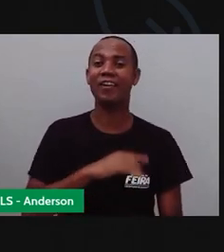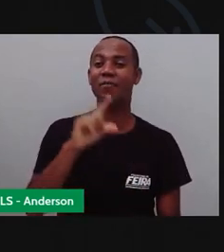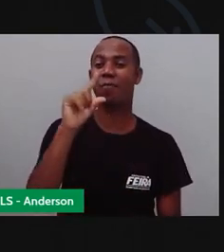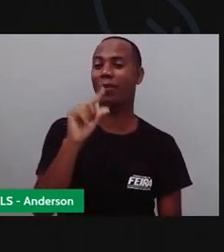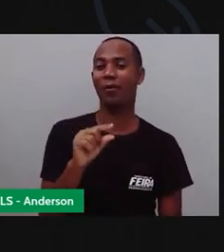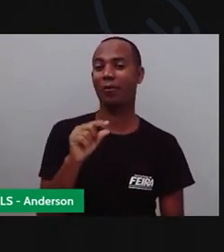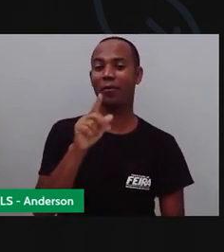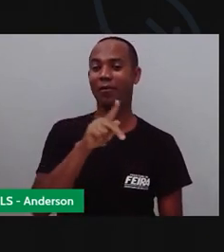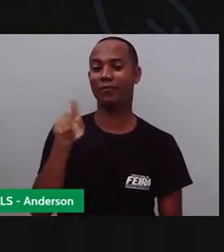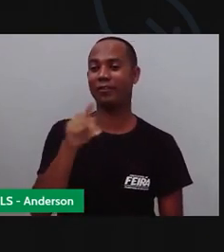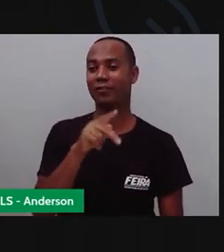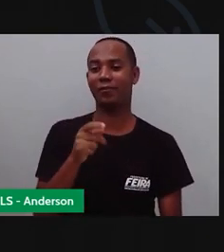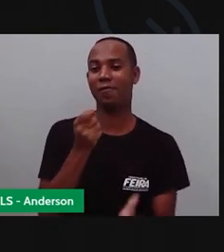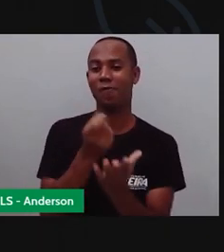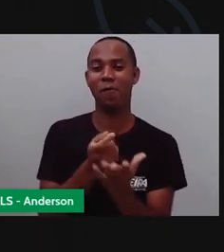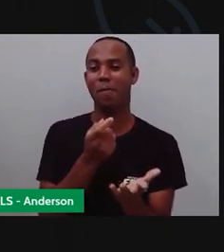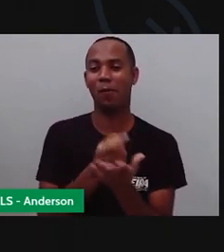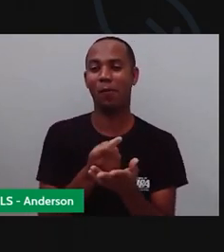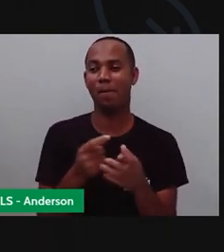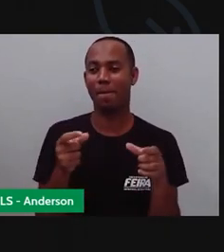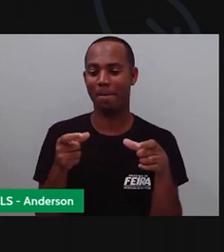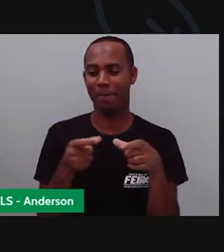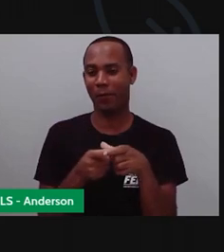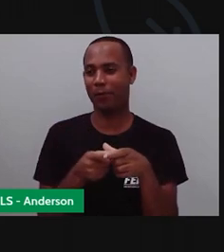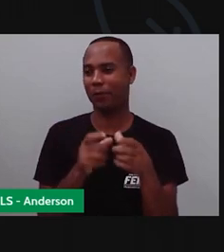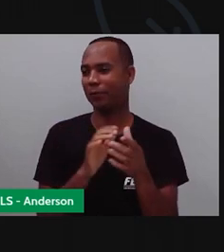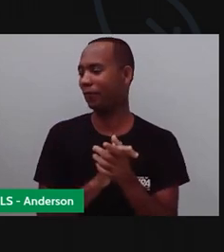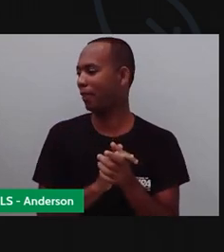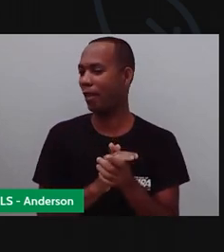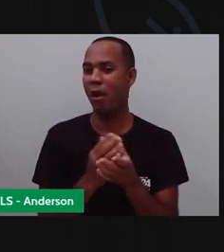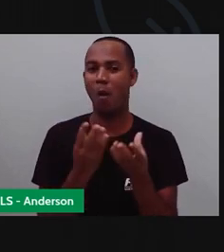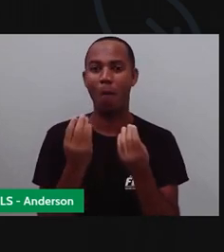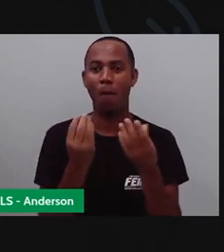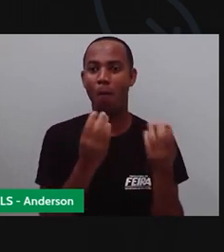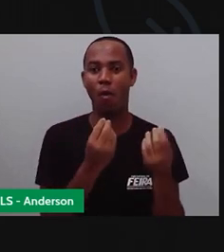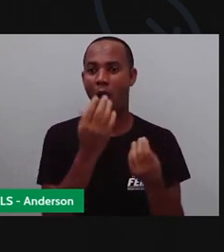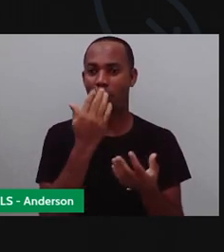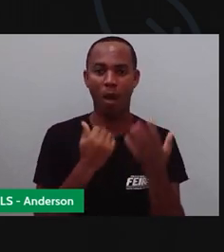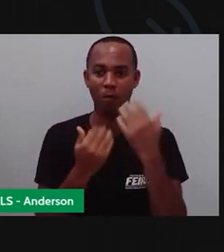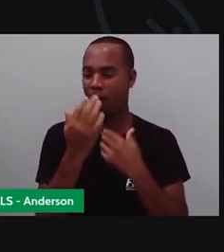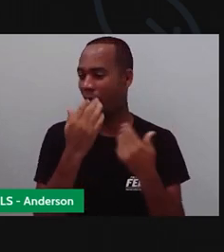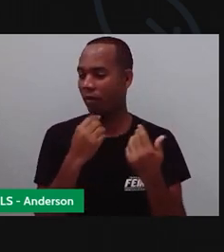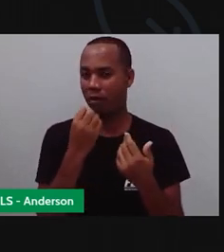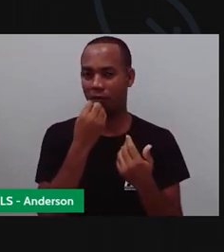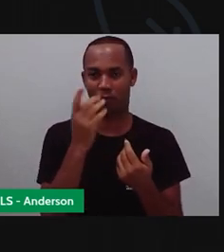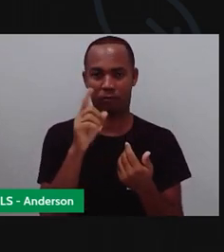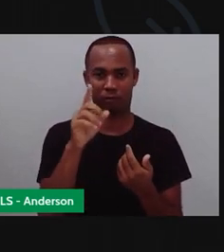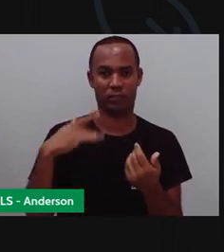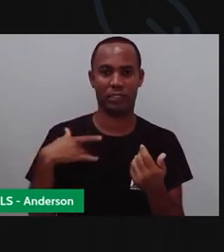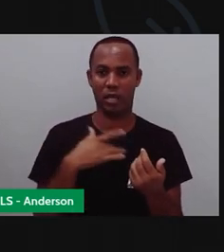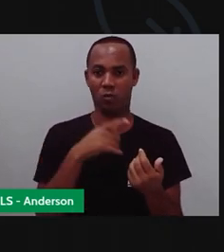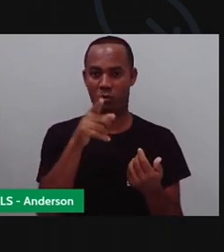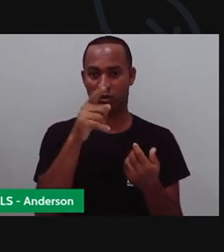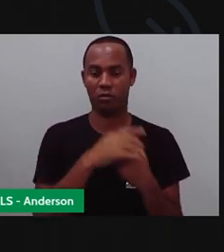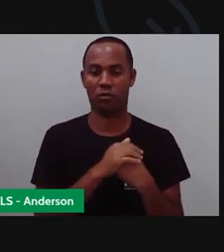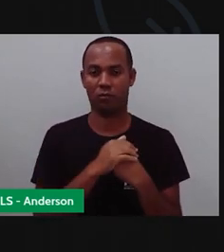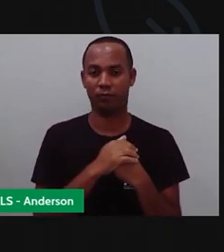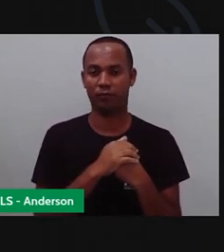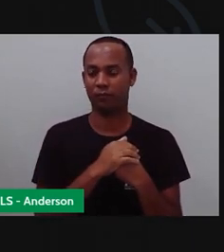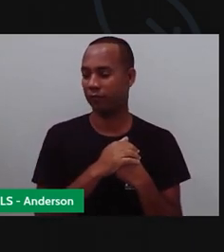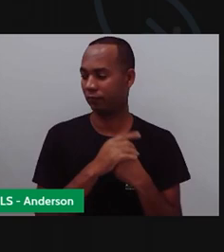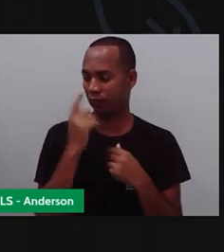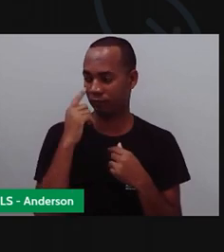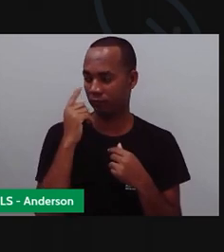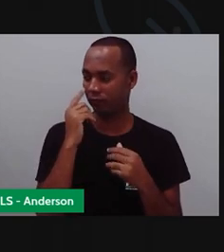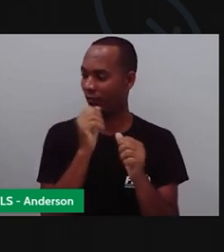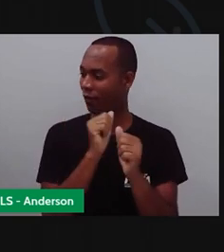Presuntinho tá Não se pode comer tanto presunto assim não que eu peço alguma coisa lá muito saudável tá tem umas coisas o